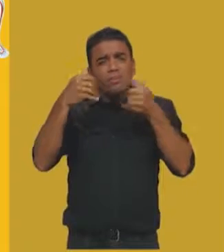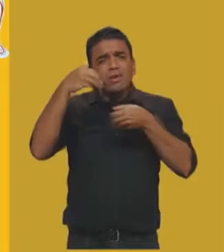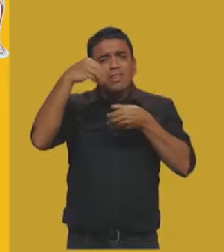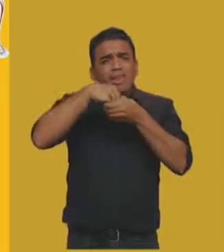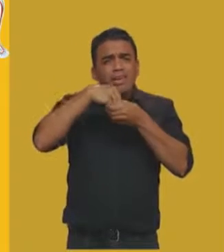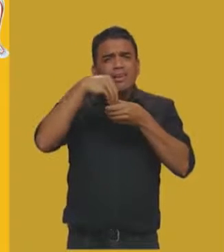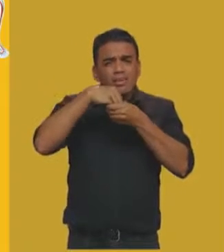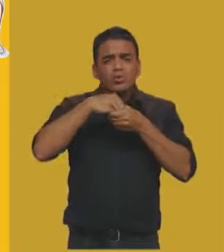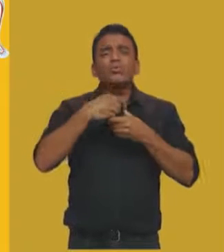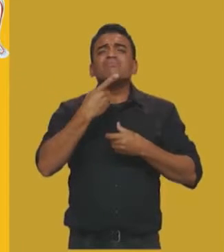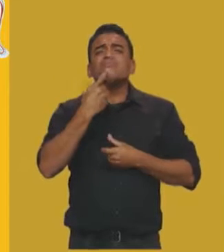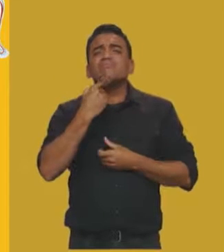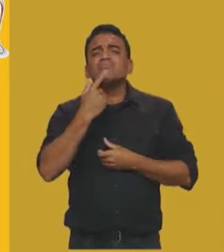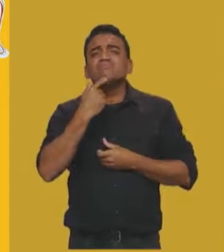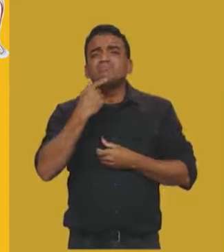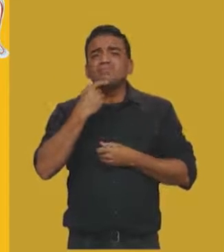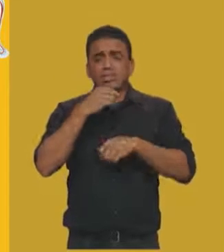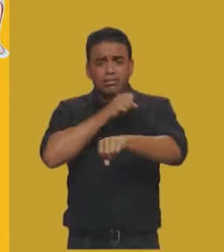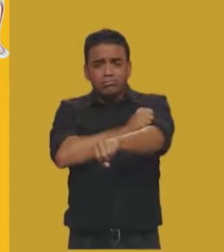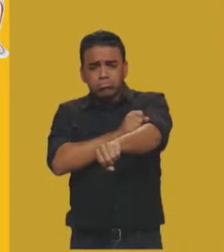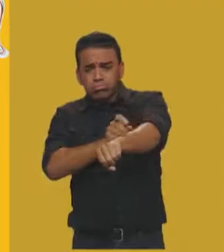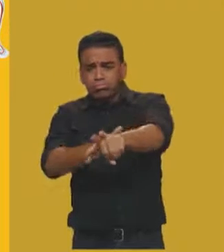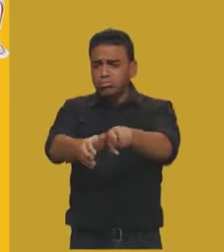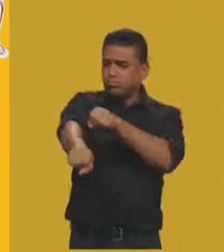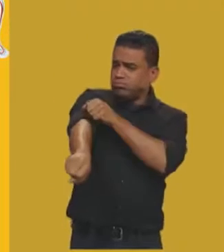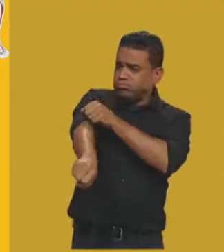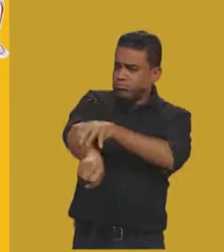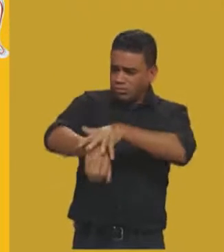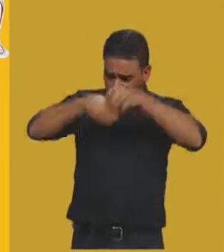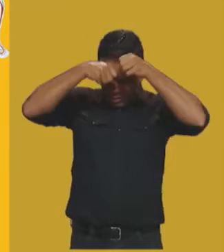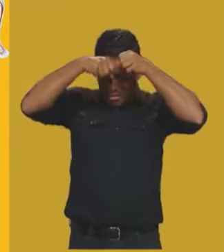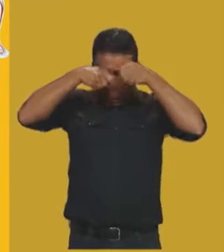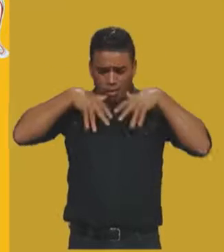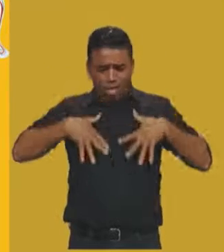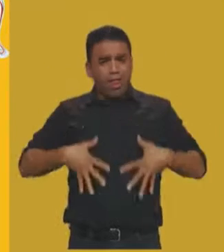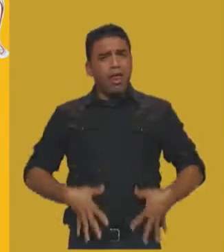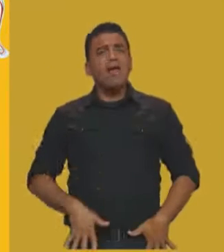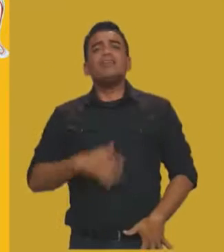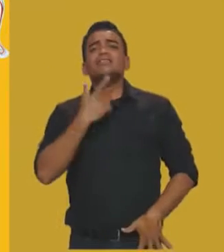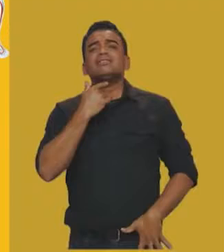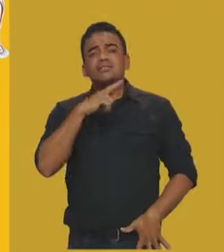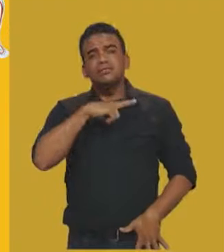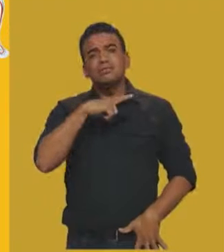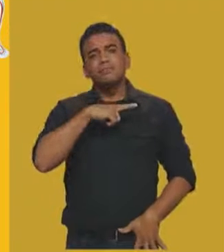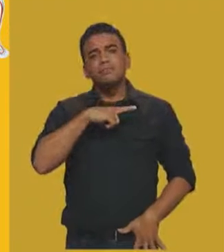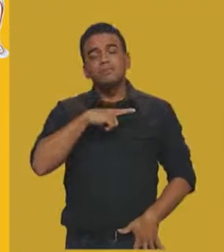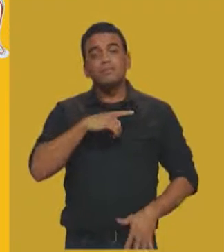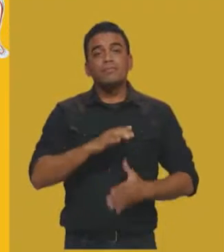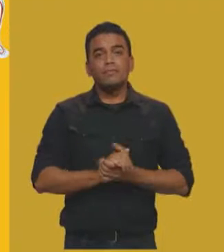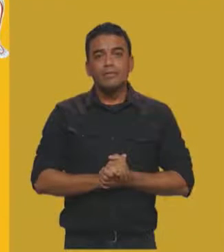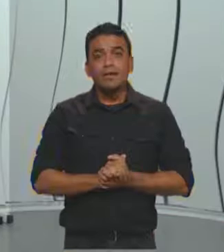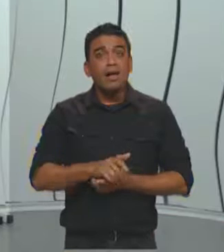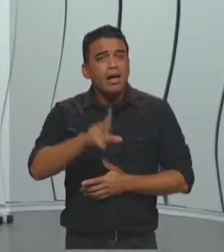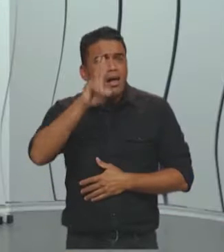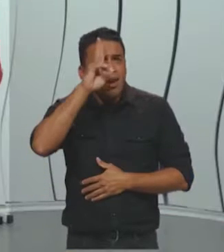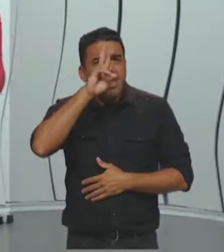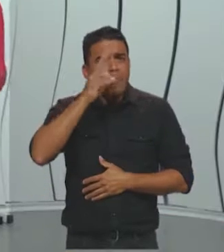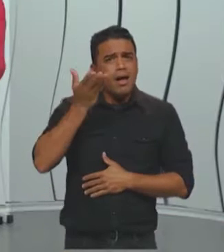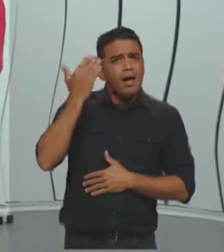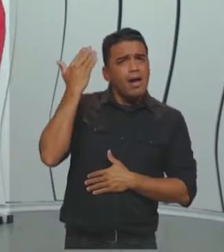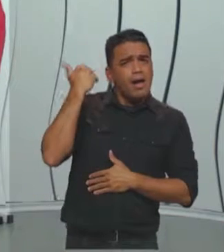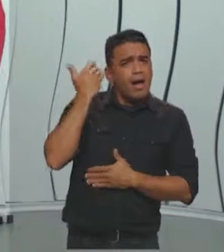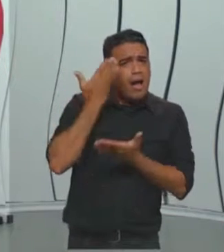por todo o nosso corpo em todos os momentos. Você lembra quando a gente comentou aqui na aula de